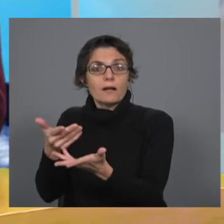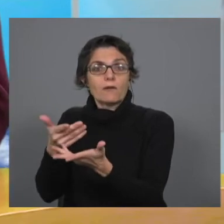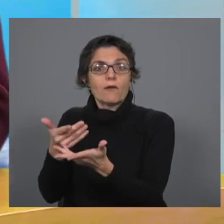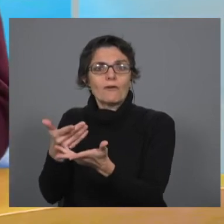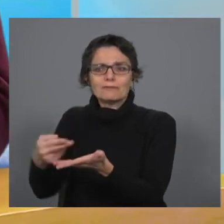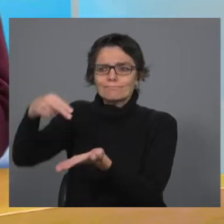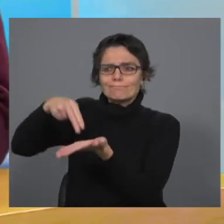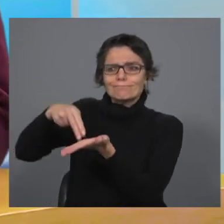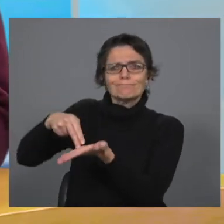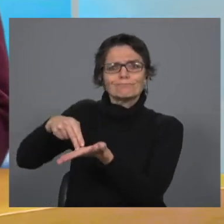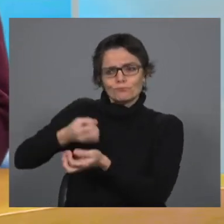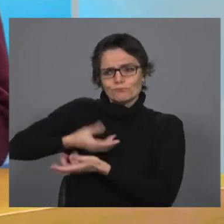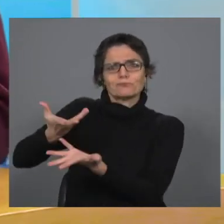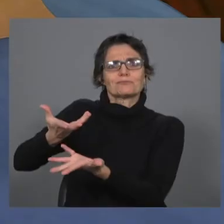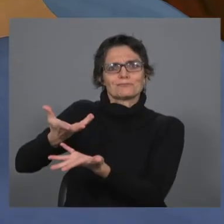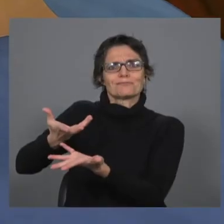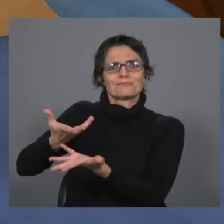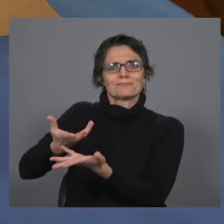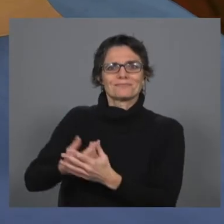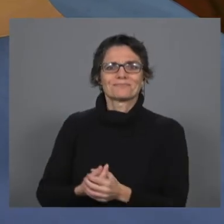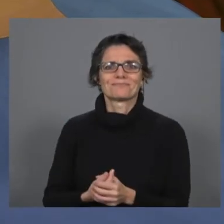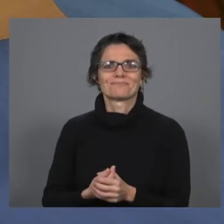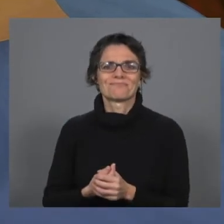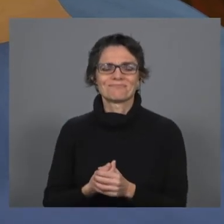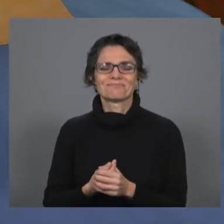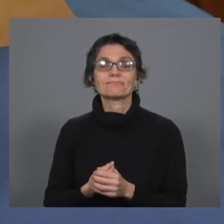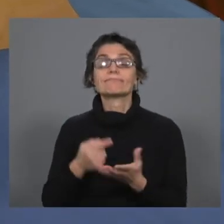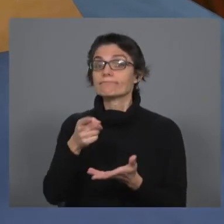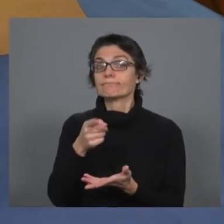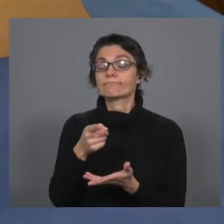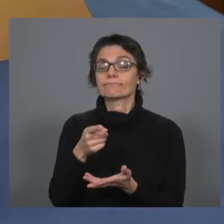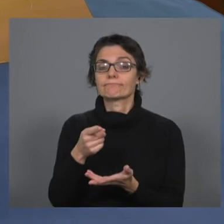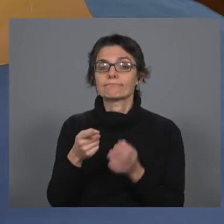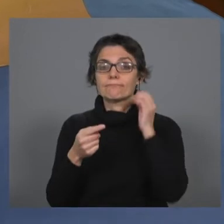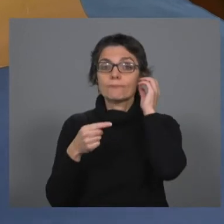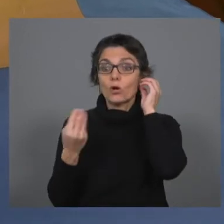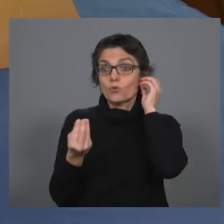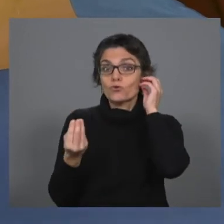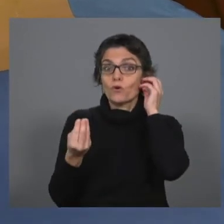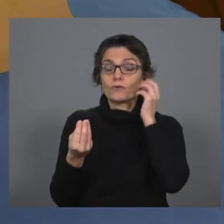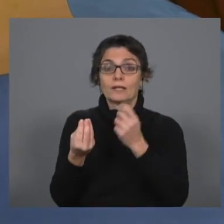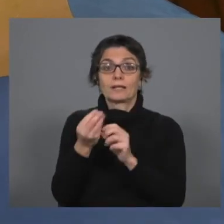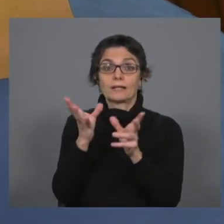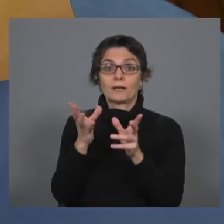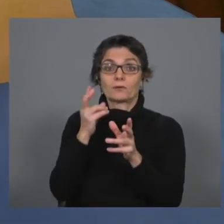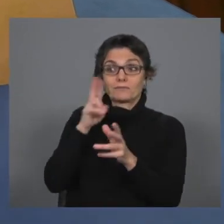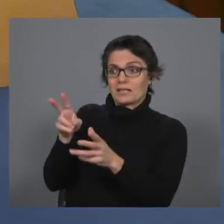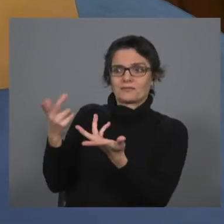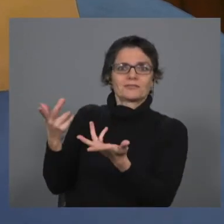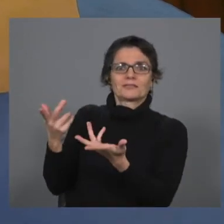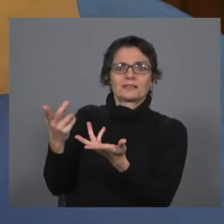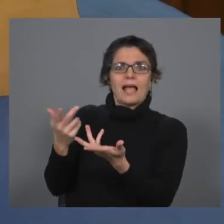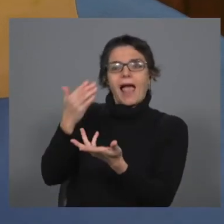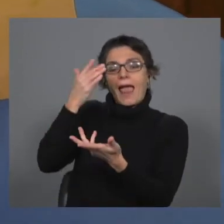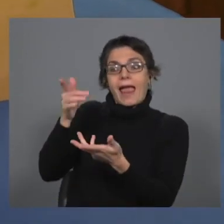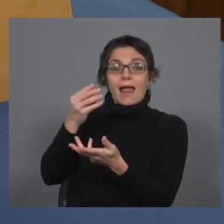sua identidade numa lógica de oposição. Isto hoje, para as gerações mais novas, está mais ultrapassado e já é mais